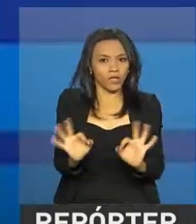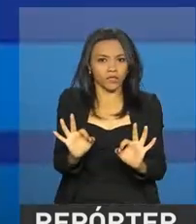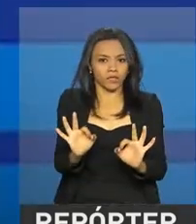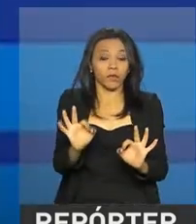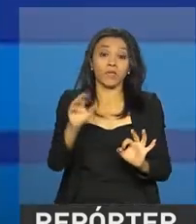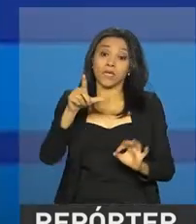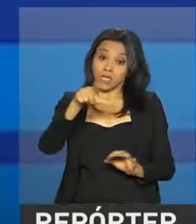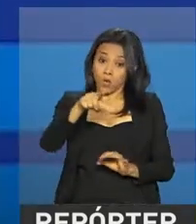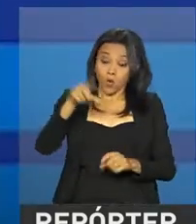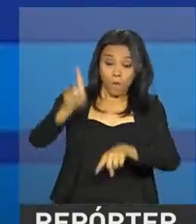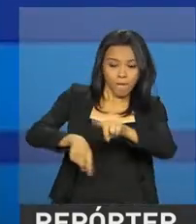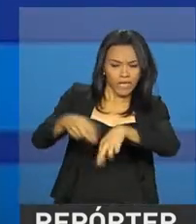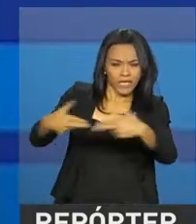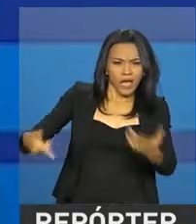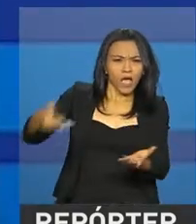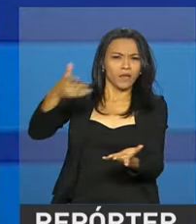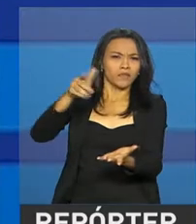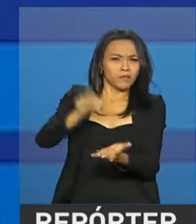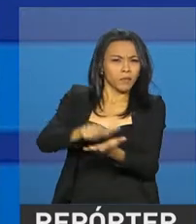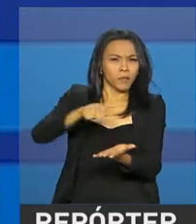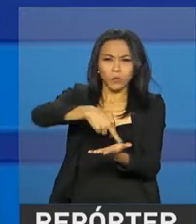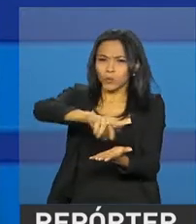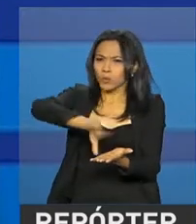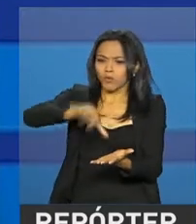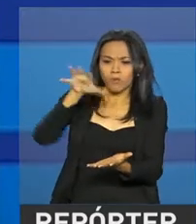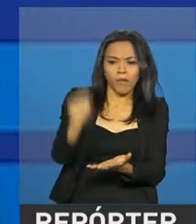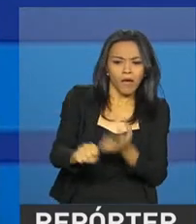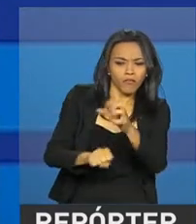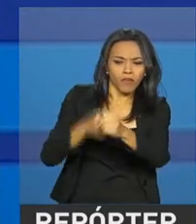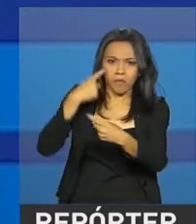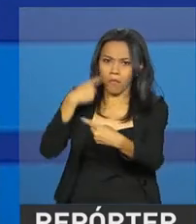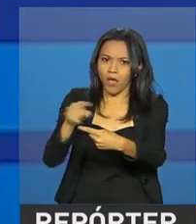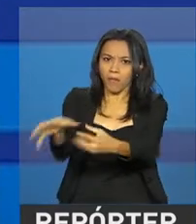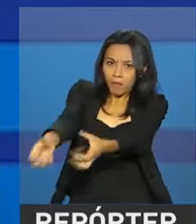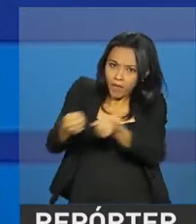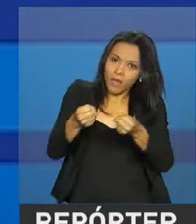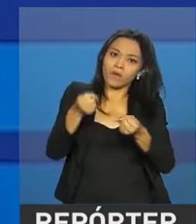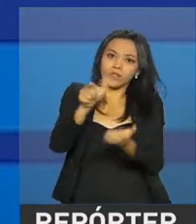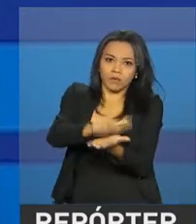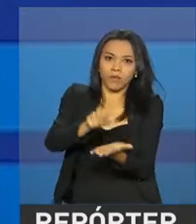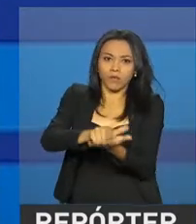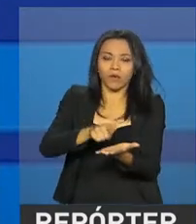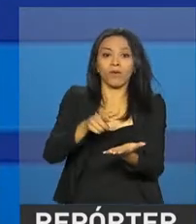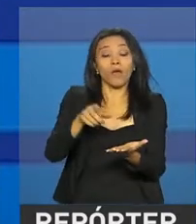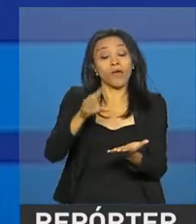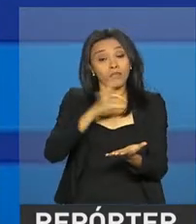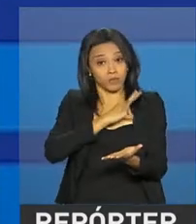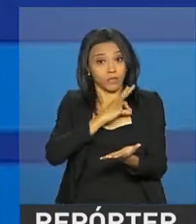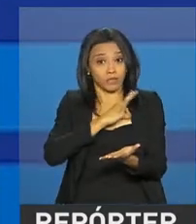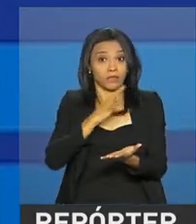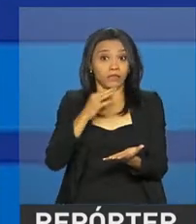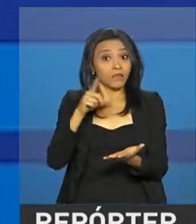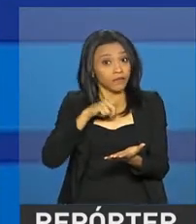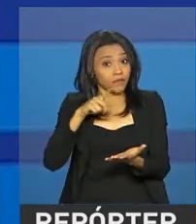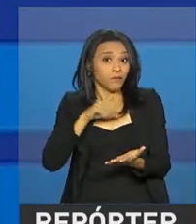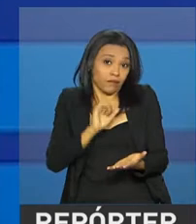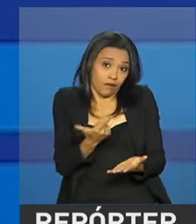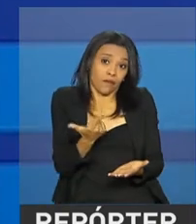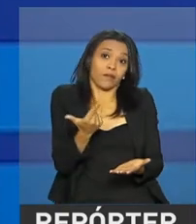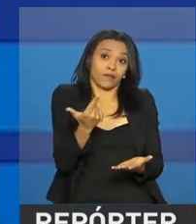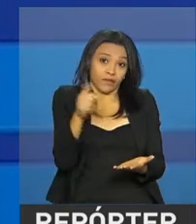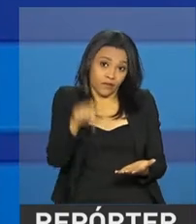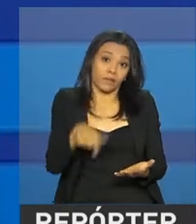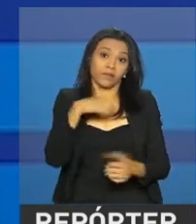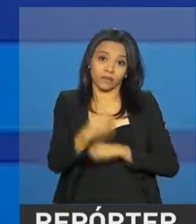dos materiais e de tudo que foi feito hoje, né, nós, como eu falei, esse ano a gente empregou uma série de métodos, é óbvio, né,